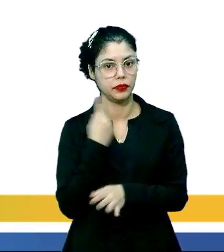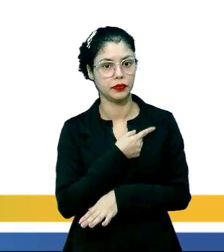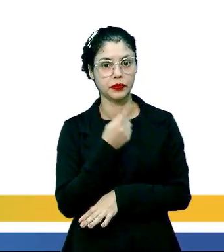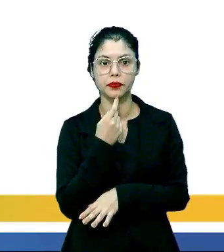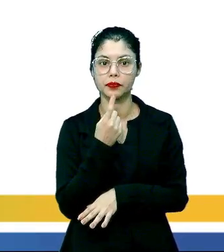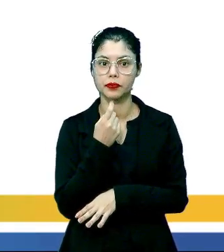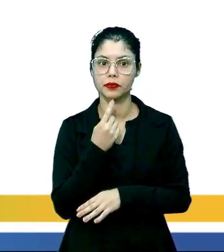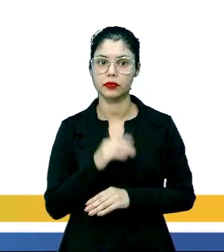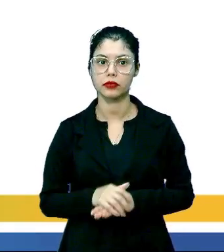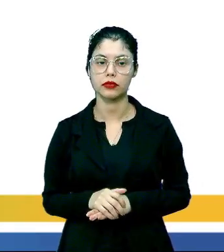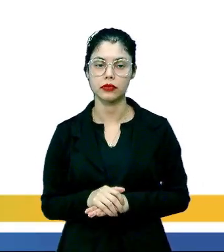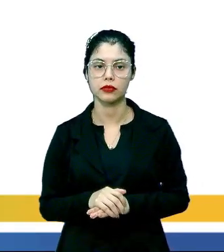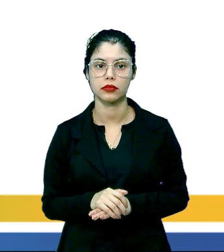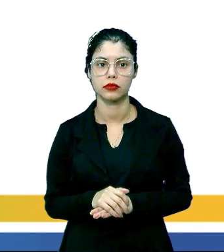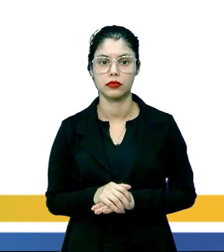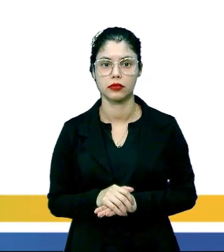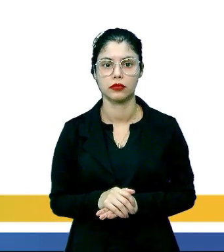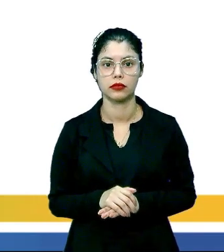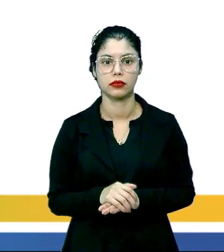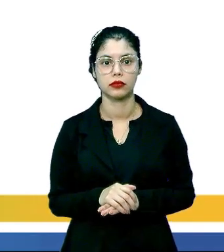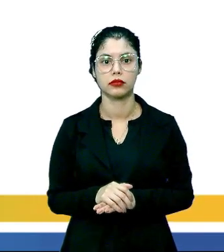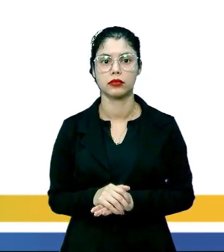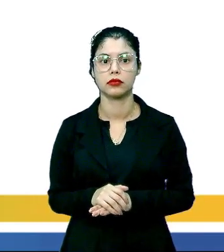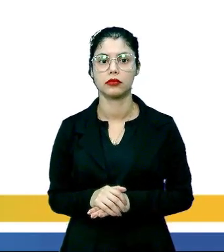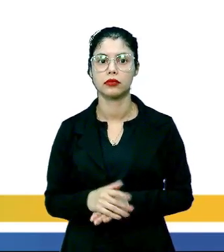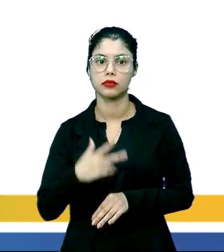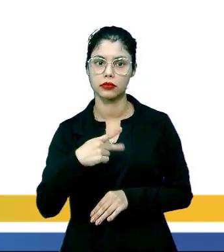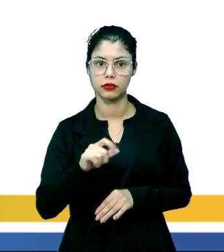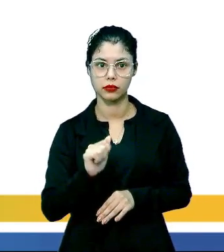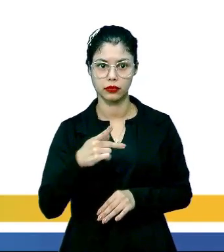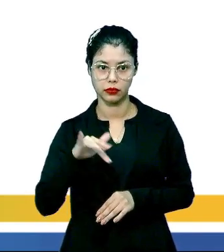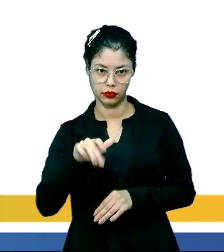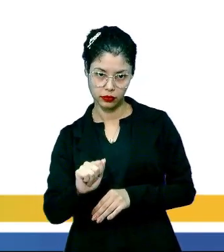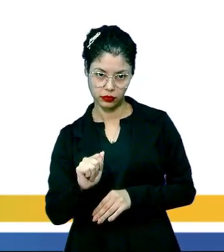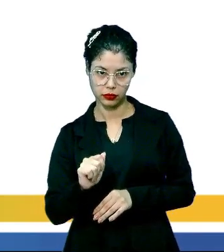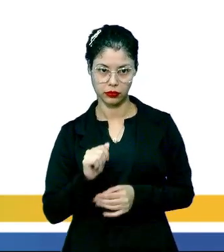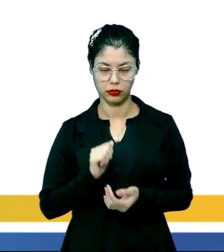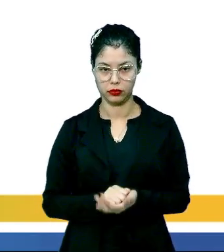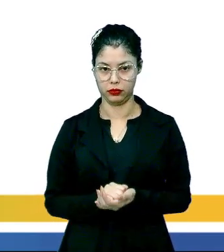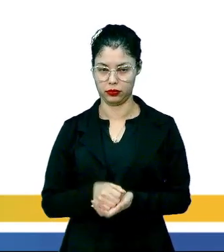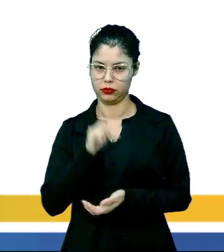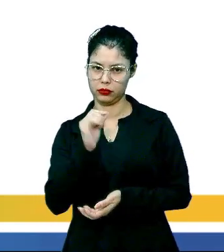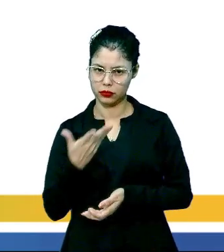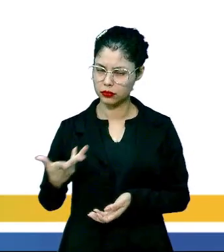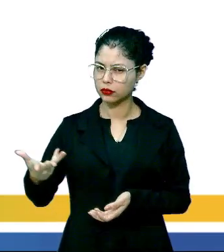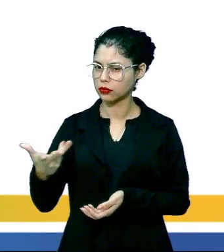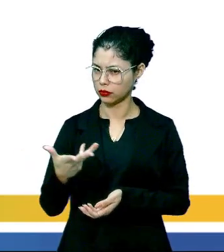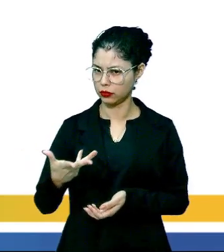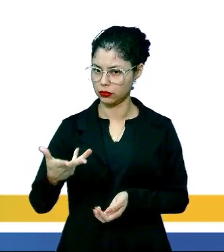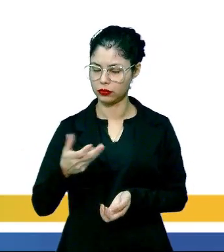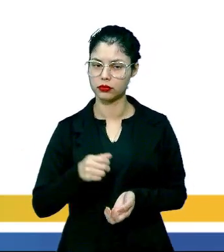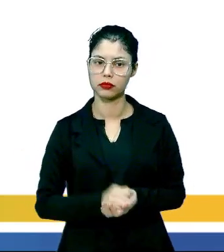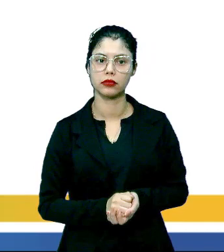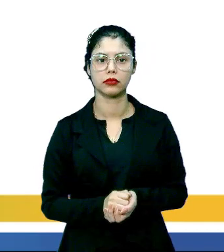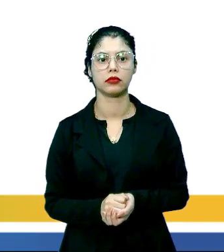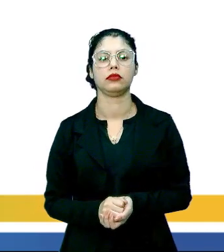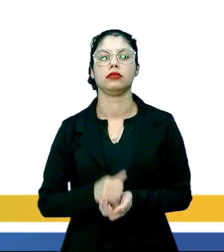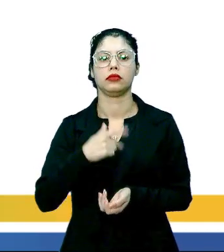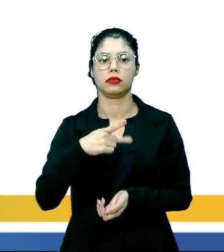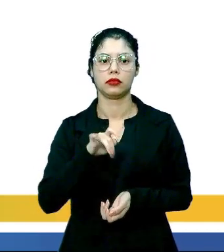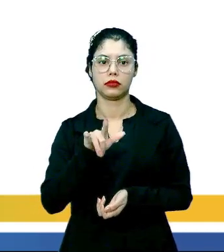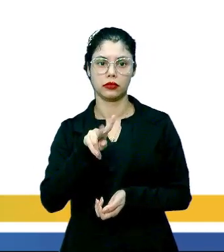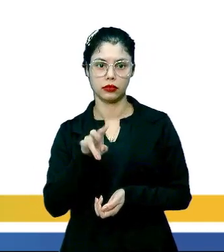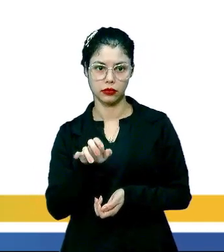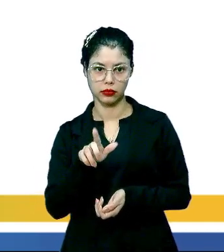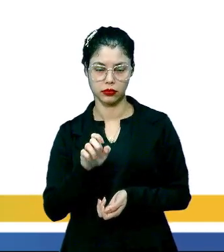sangue. Logo abaixo da pirâmide renal, a gente tem a papila renal, que é uma base aí da pirâmide. Também